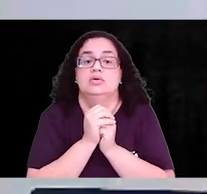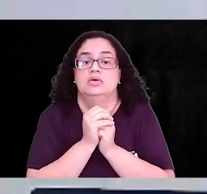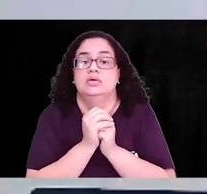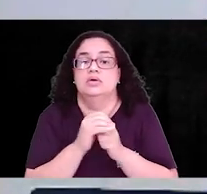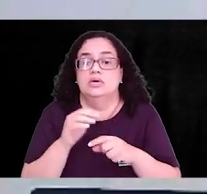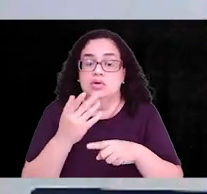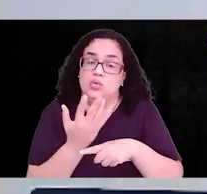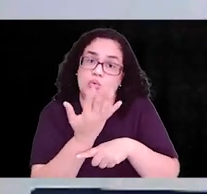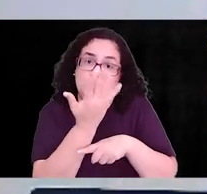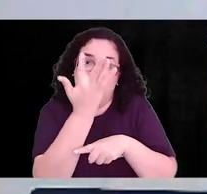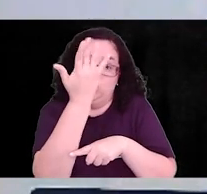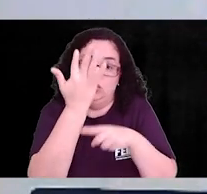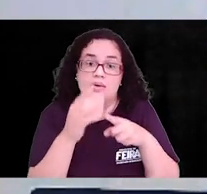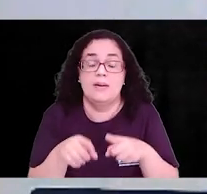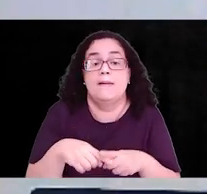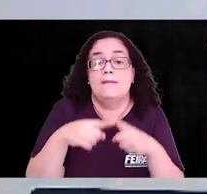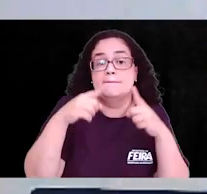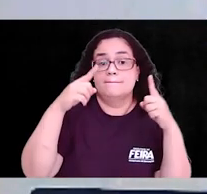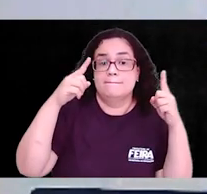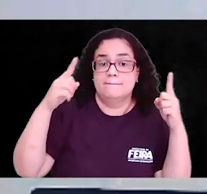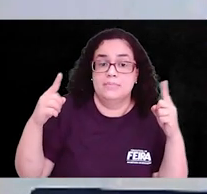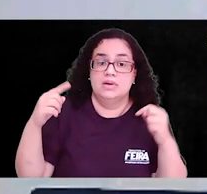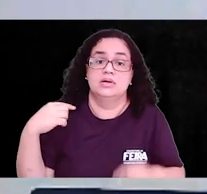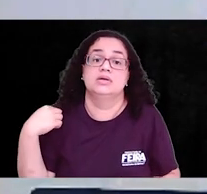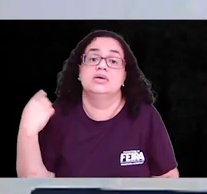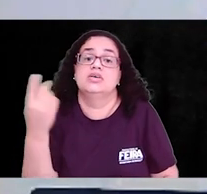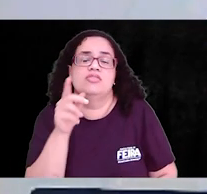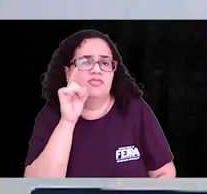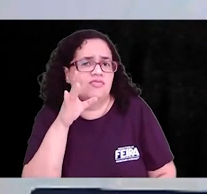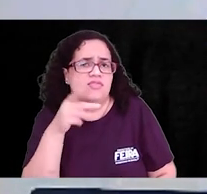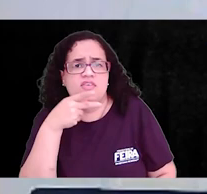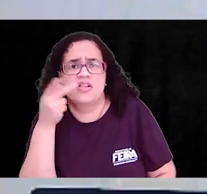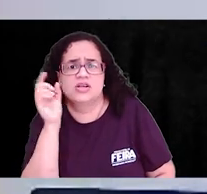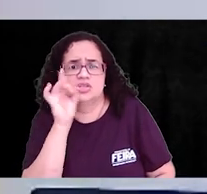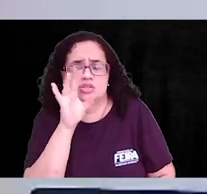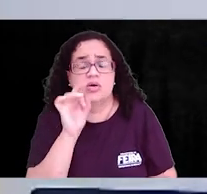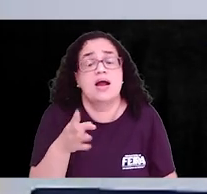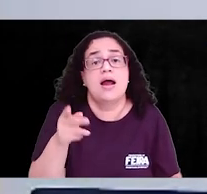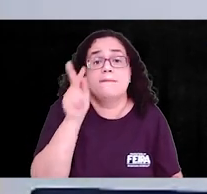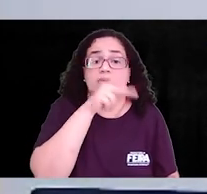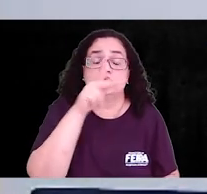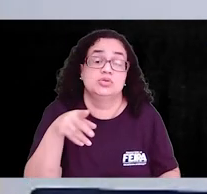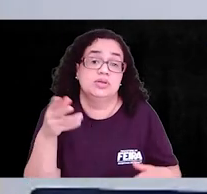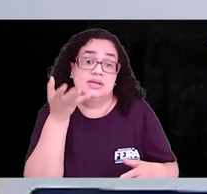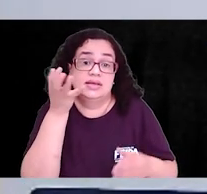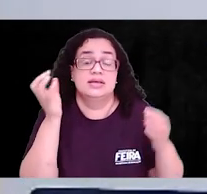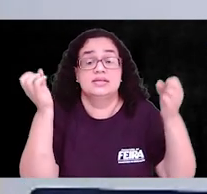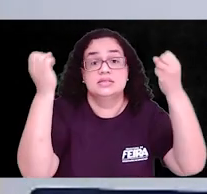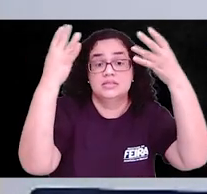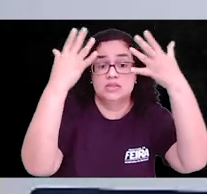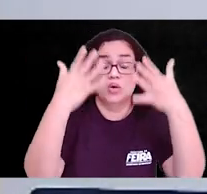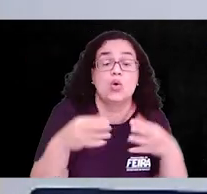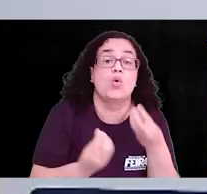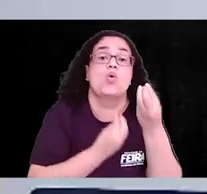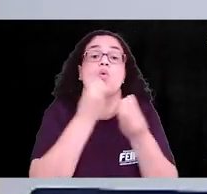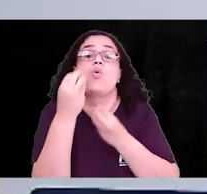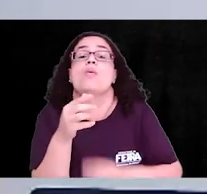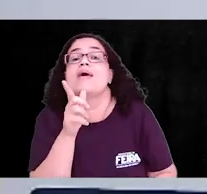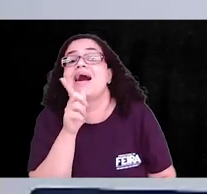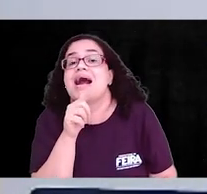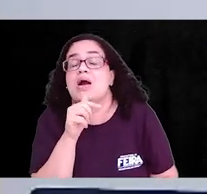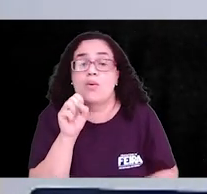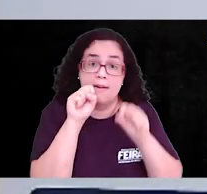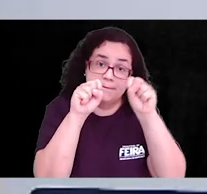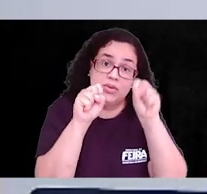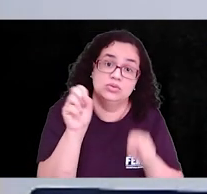tá em forma de vapor mas não é sobre isso que eu quero falar só não viu a planta falar sobre uma água pode ser